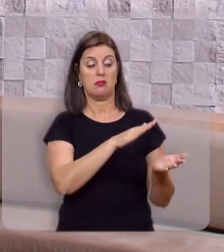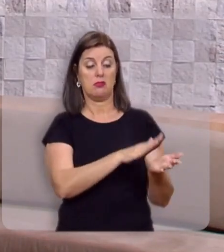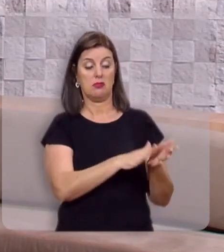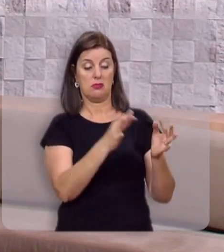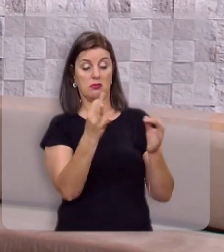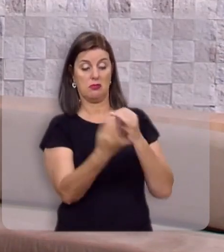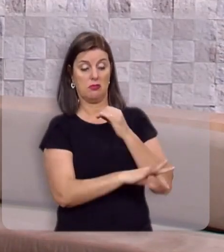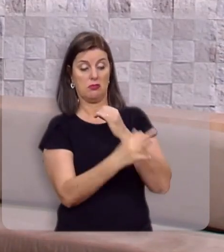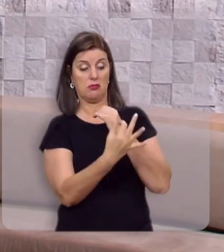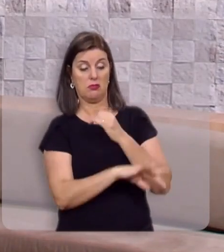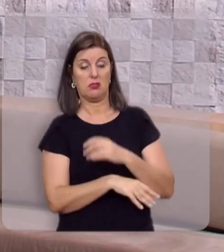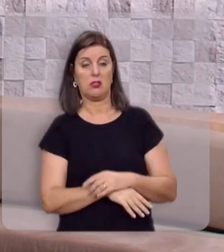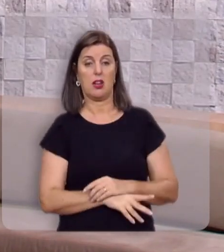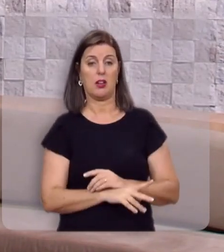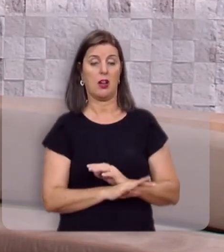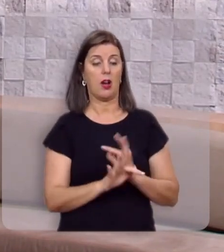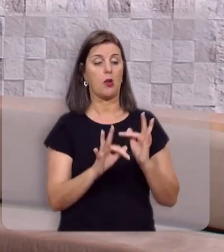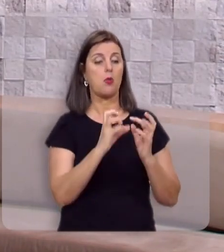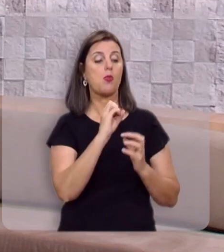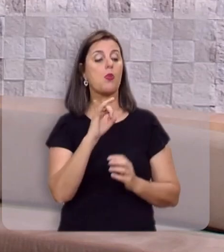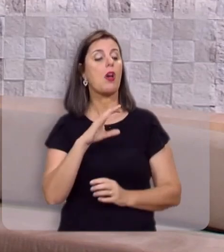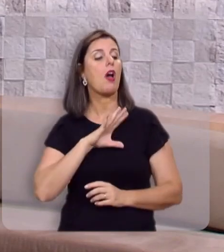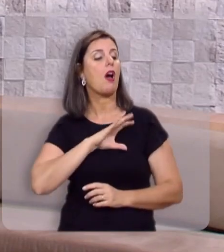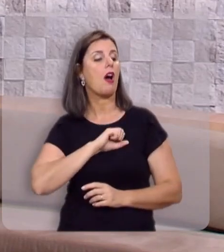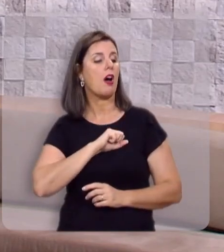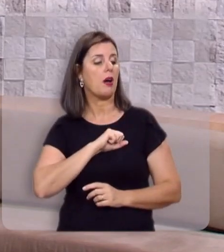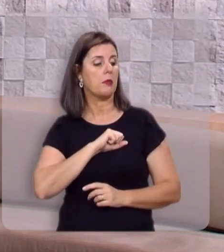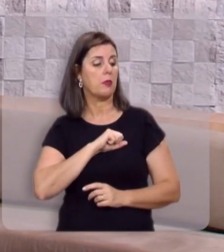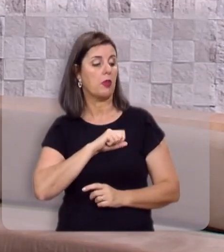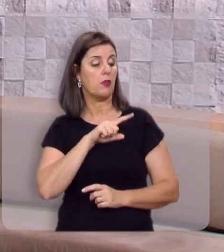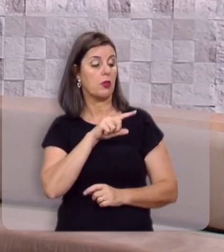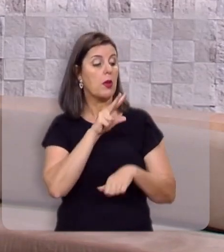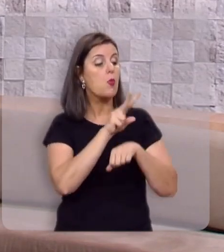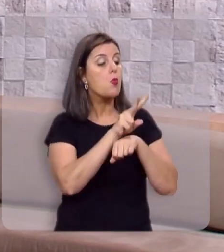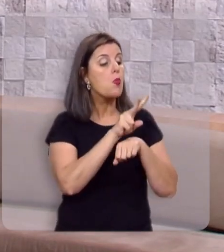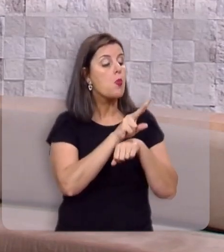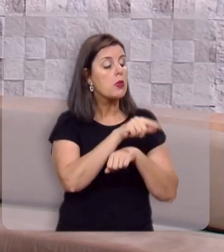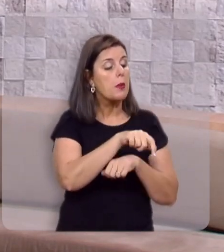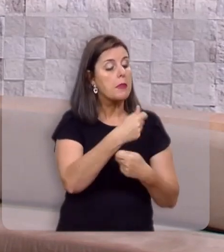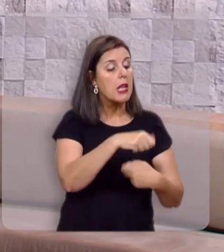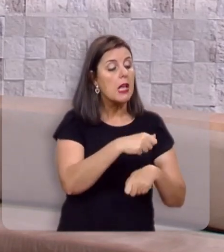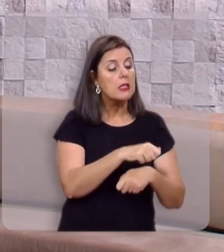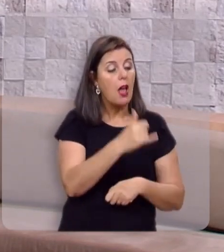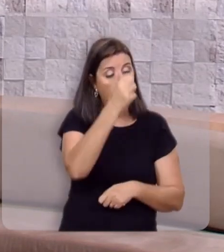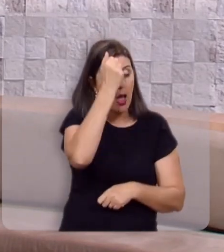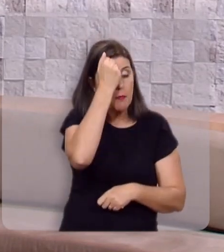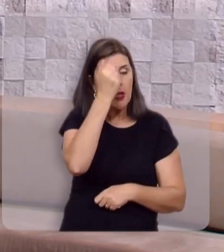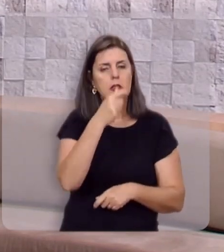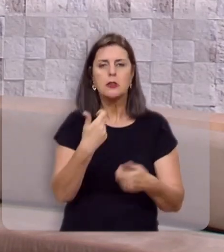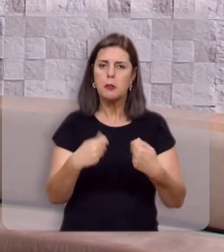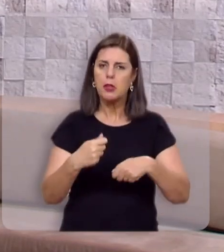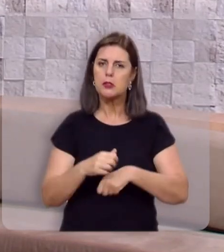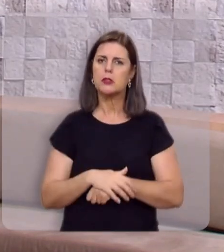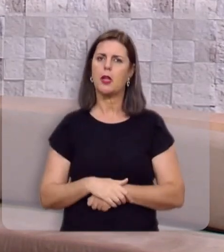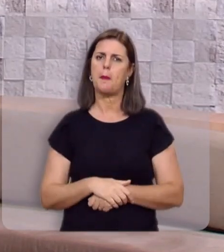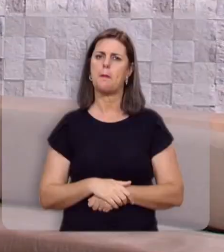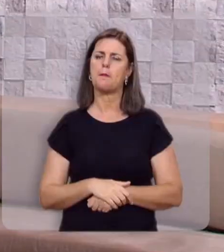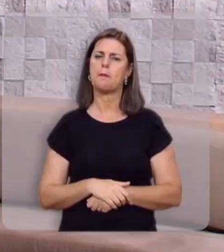repreendo e disciplino. A quantos amo, sê, pois, zeloso e arrepende-te.